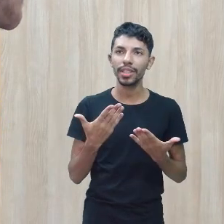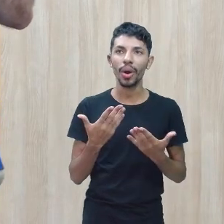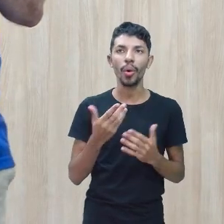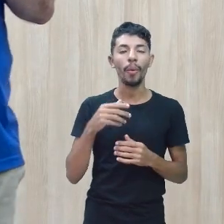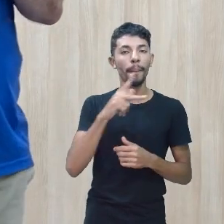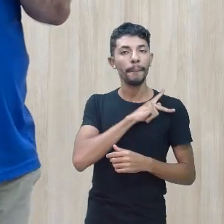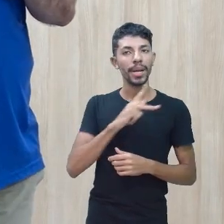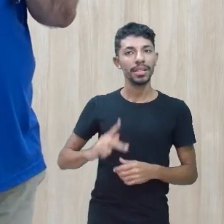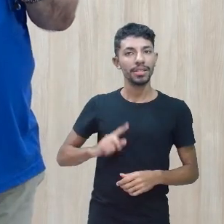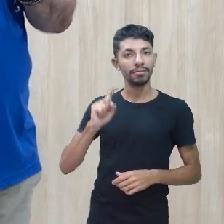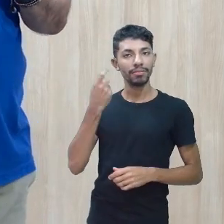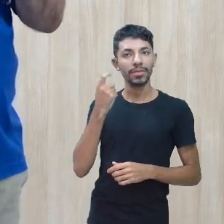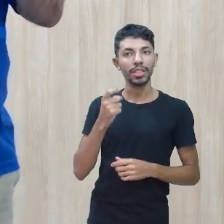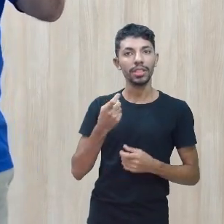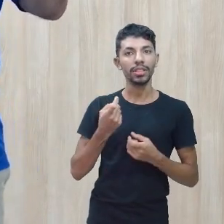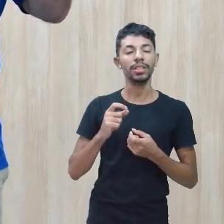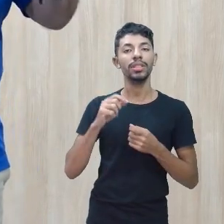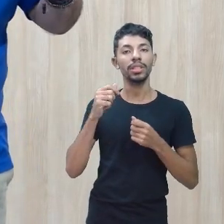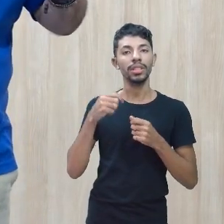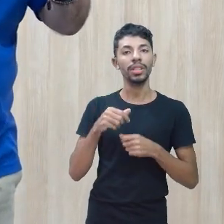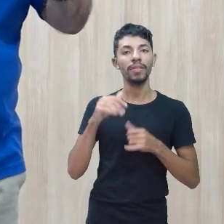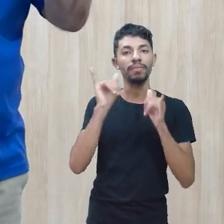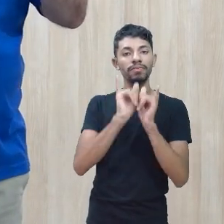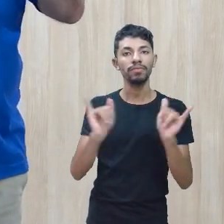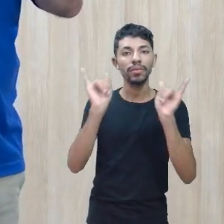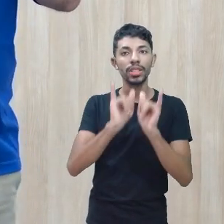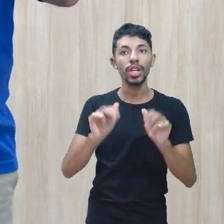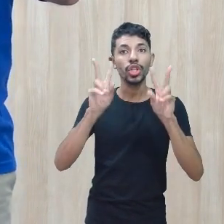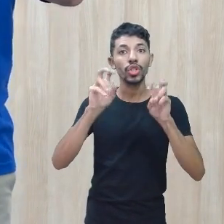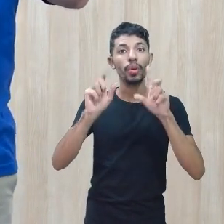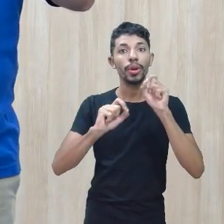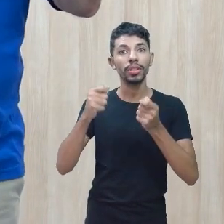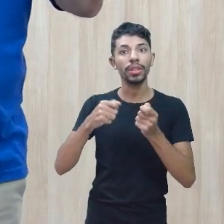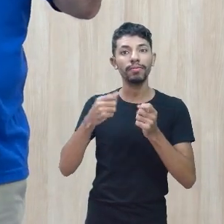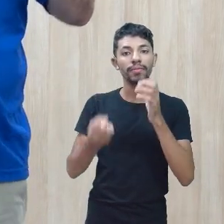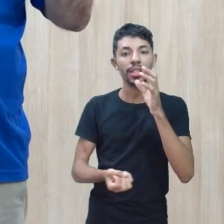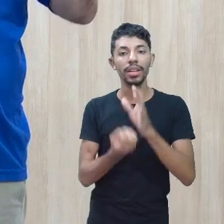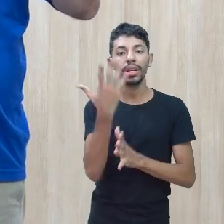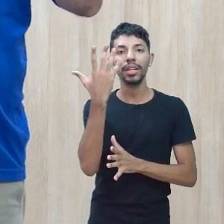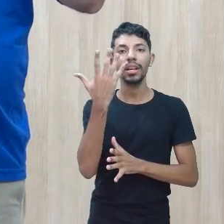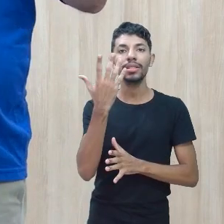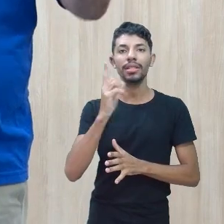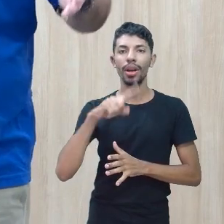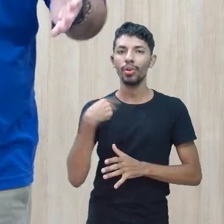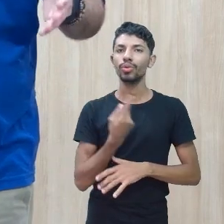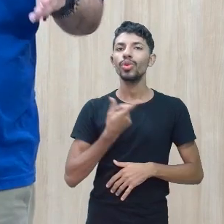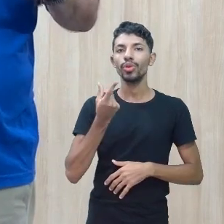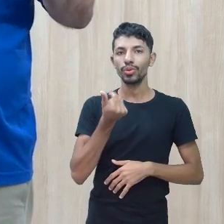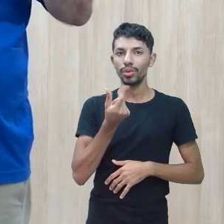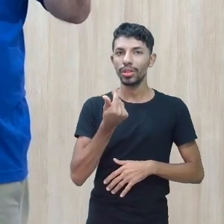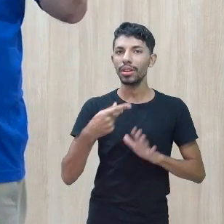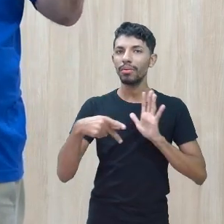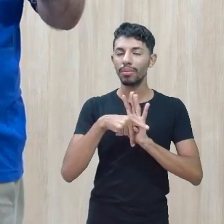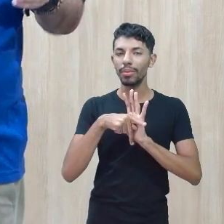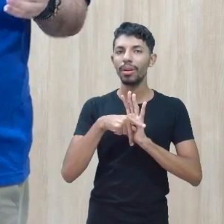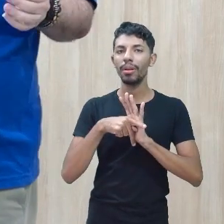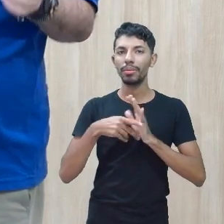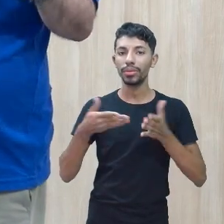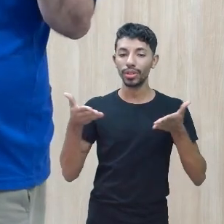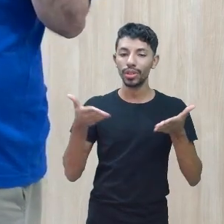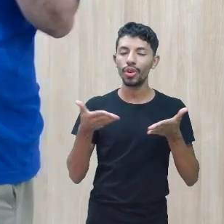de lançamento do Plano Real, né? da nossa moeda